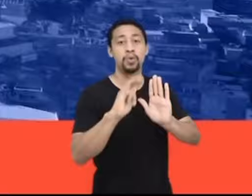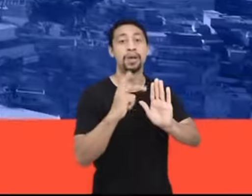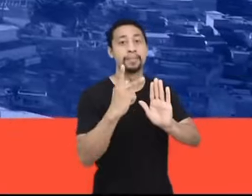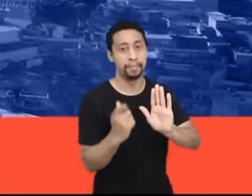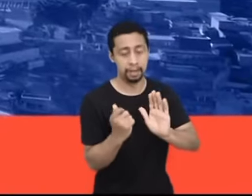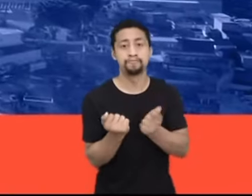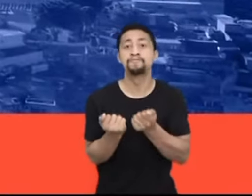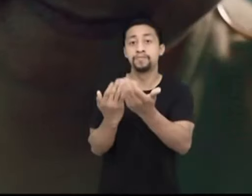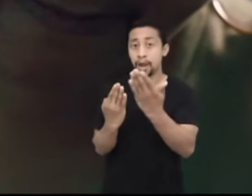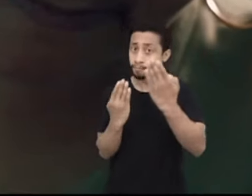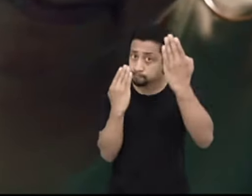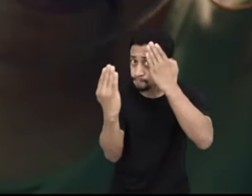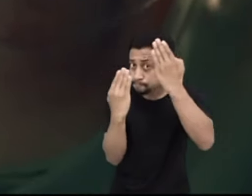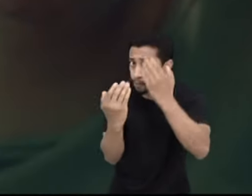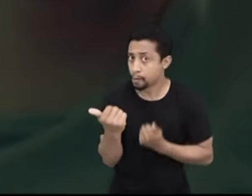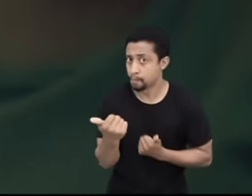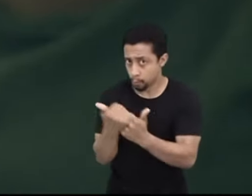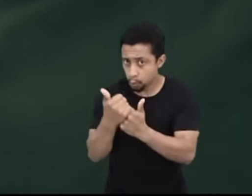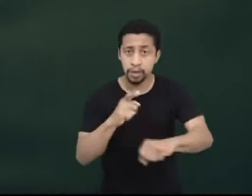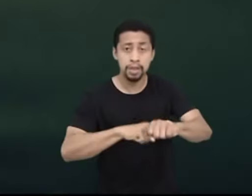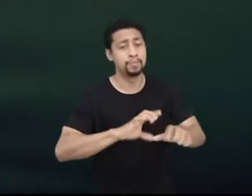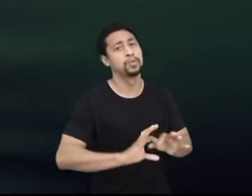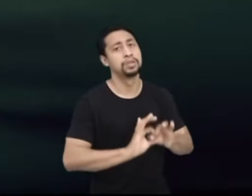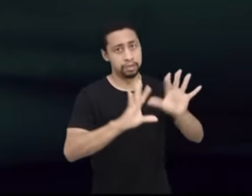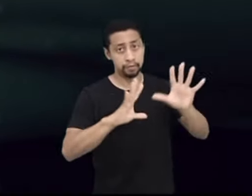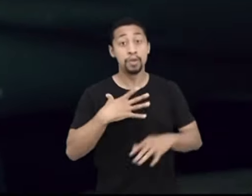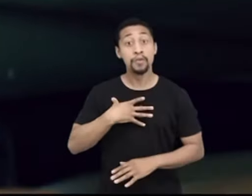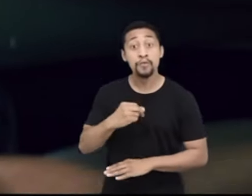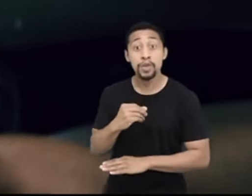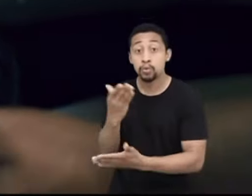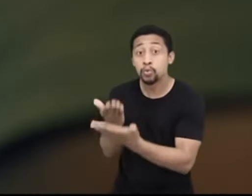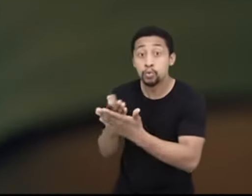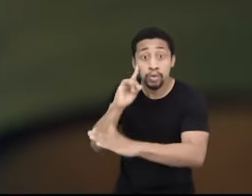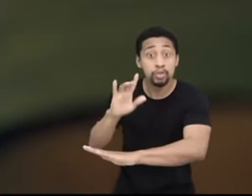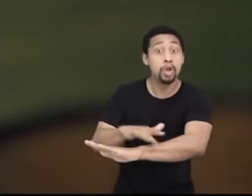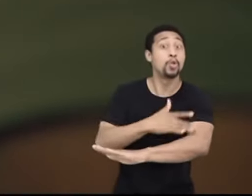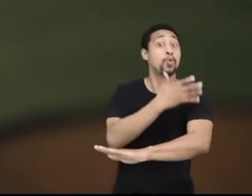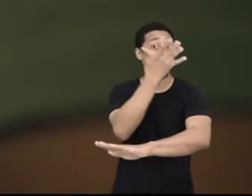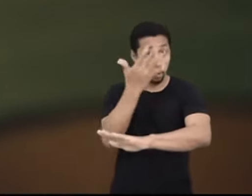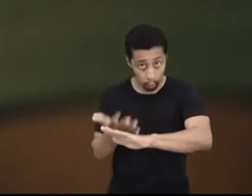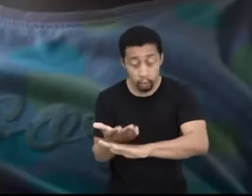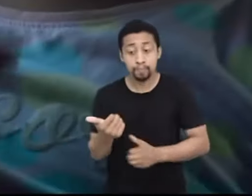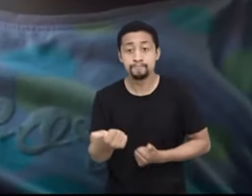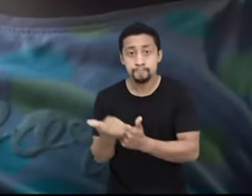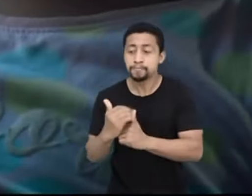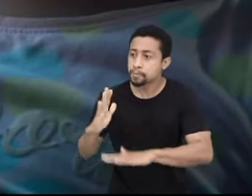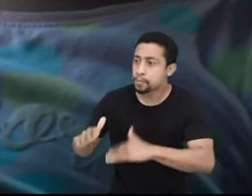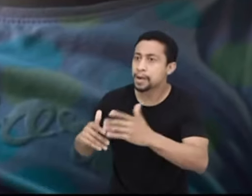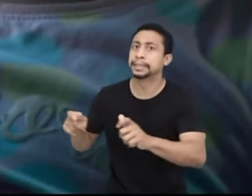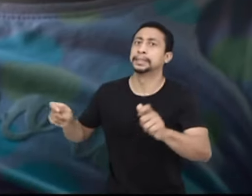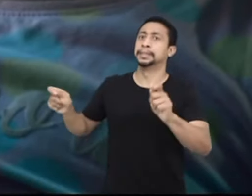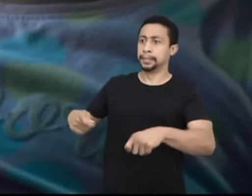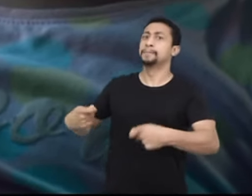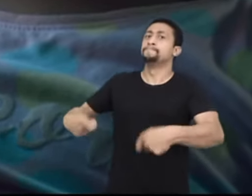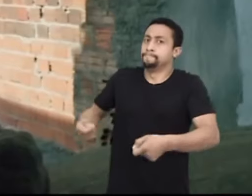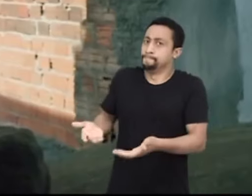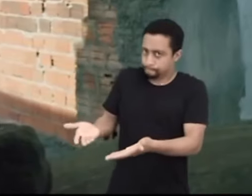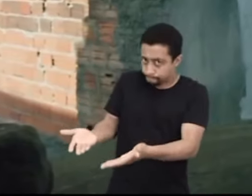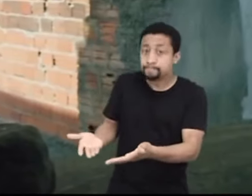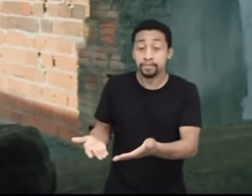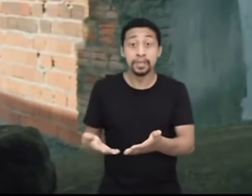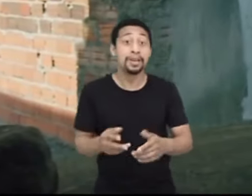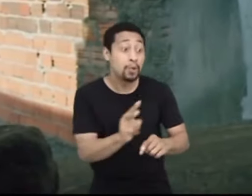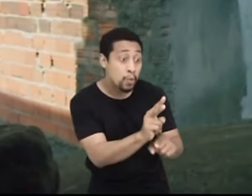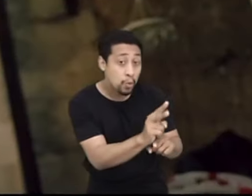e tempo livre de qualidade para as mães. Enquanto os filhos estudam em horário integral e recebem todo o suporte que precisam para se